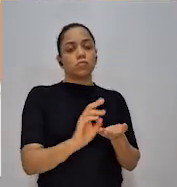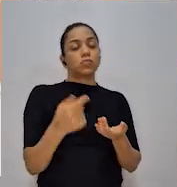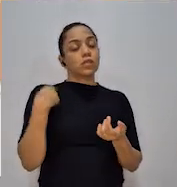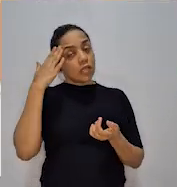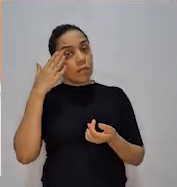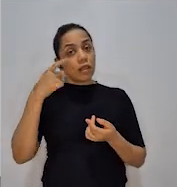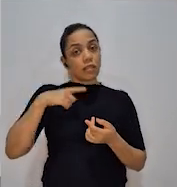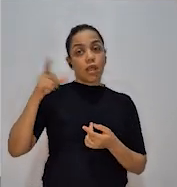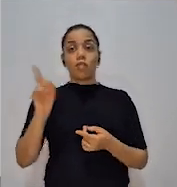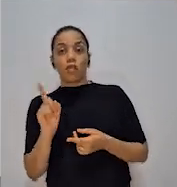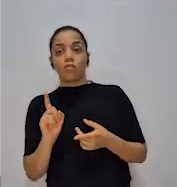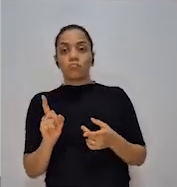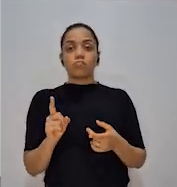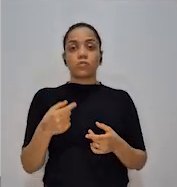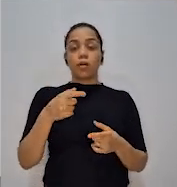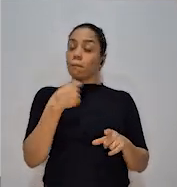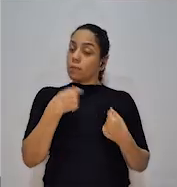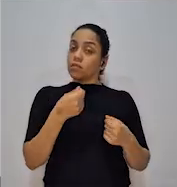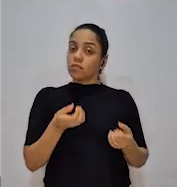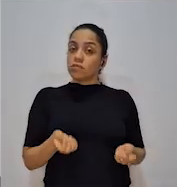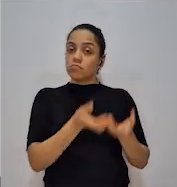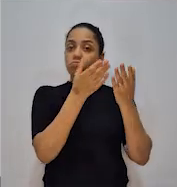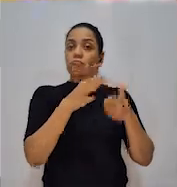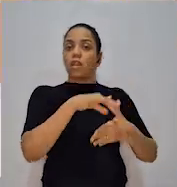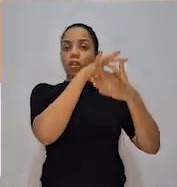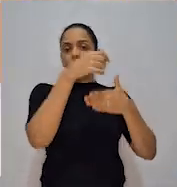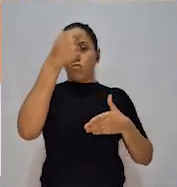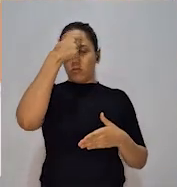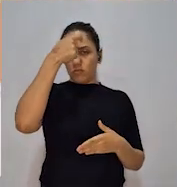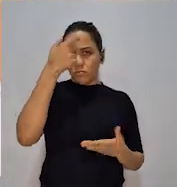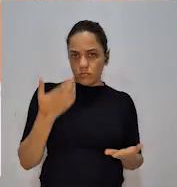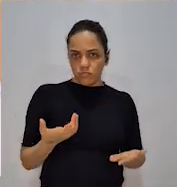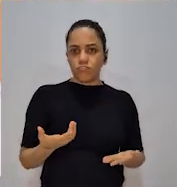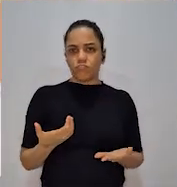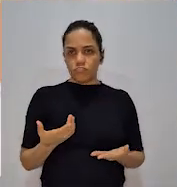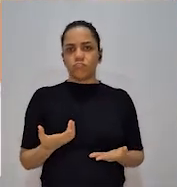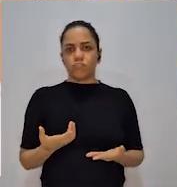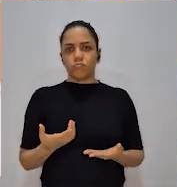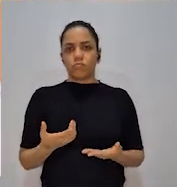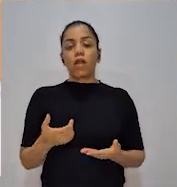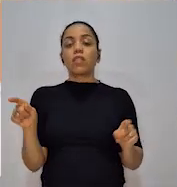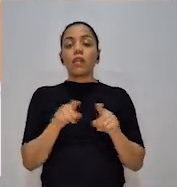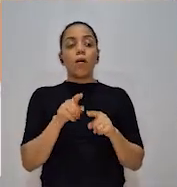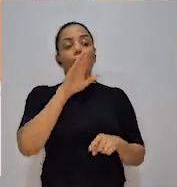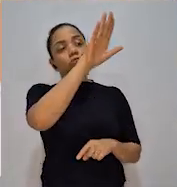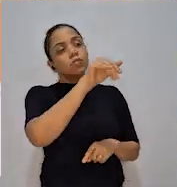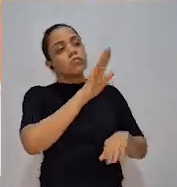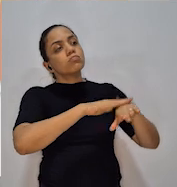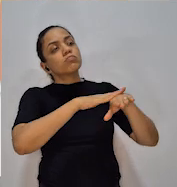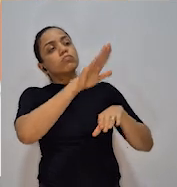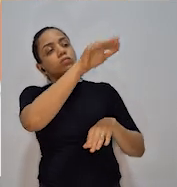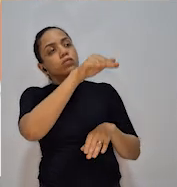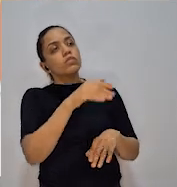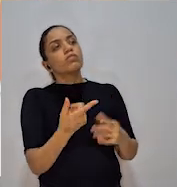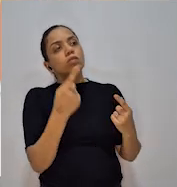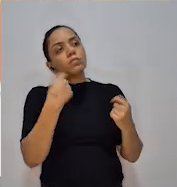precisa ser conscientizada e, obviamente, mais do que conscientizada, convocada a agir como